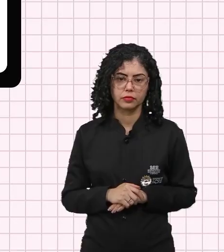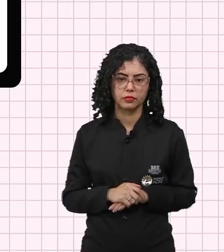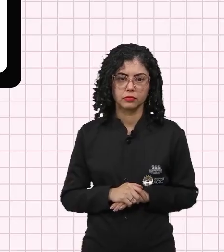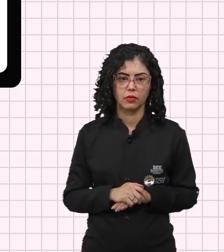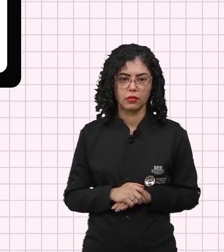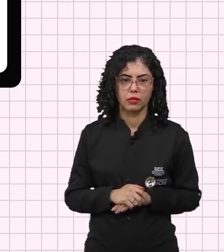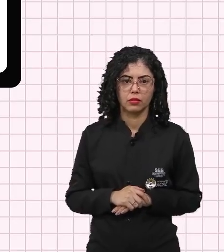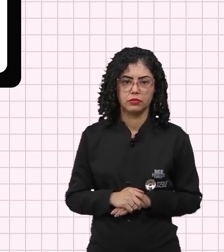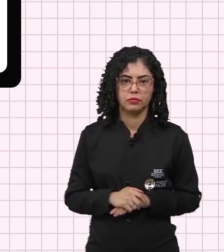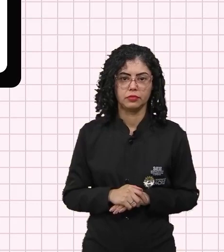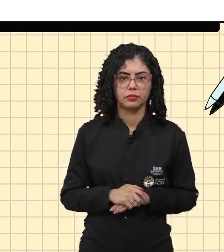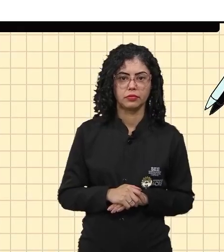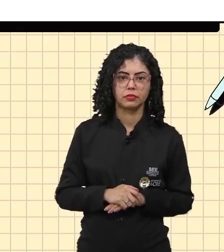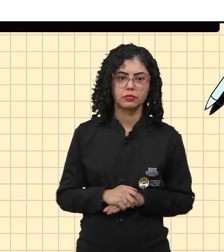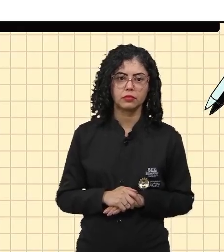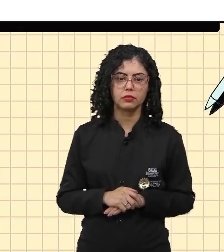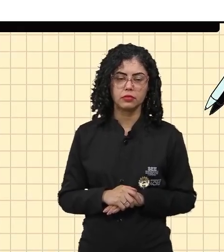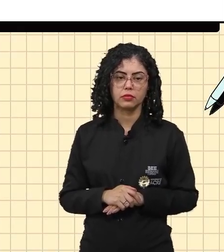hoje.